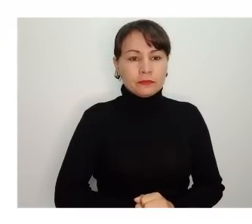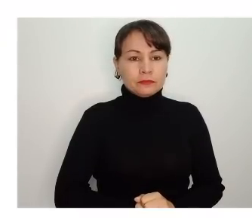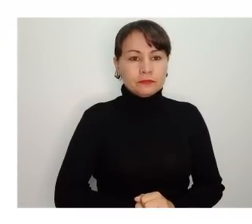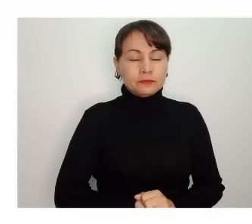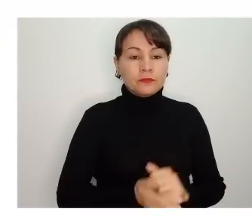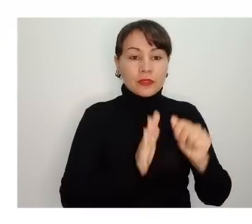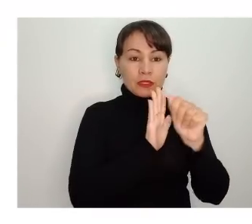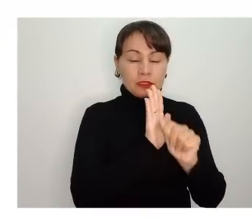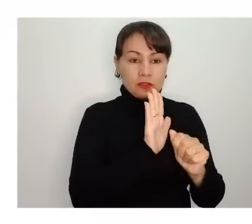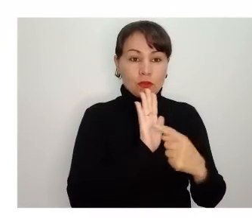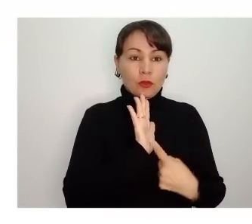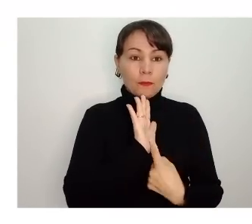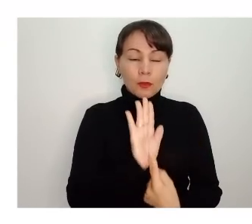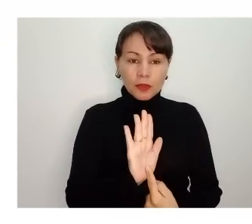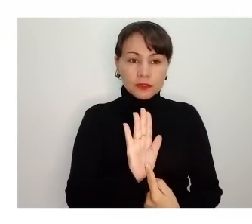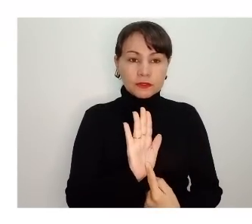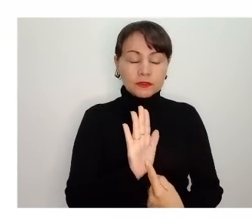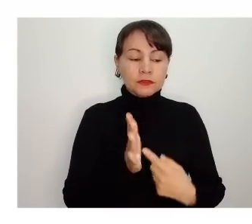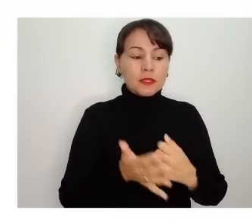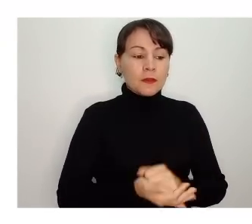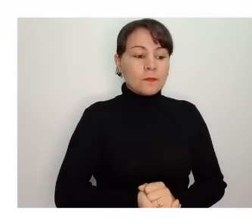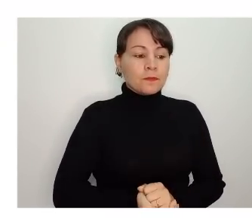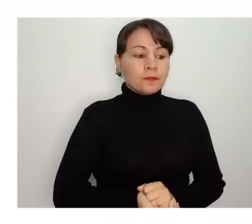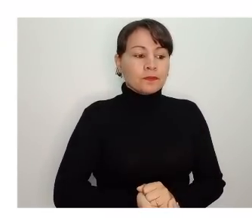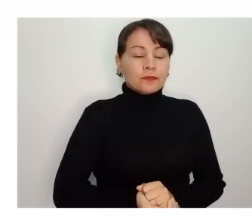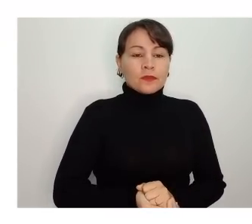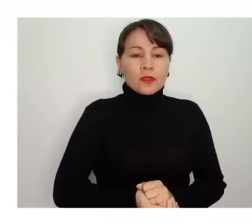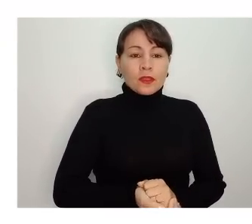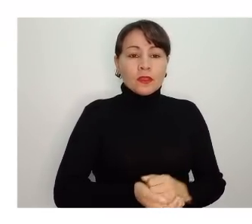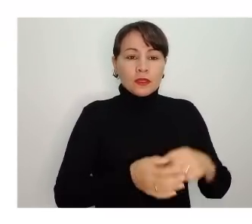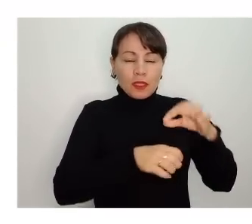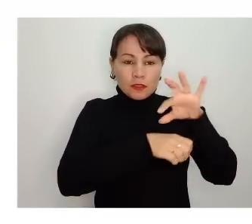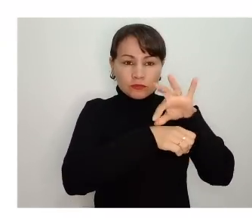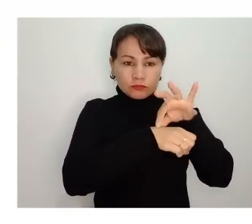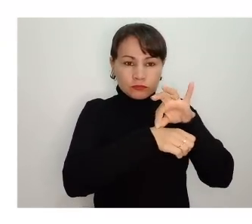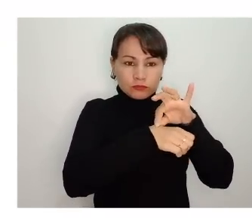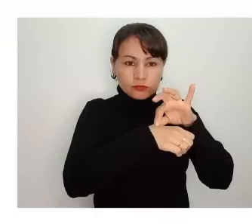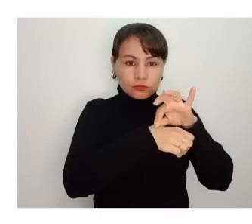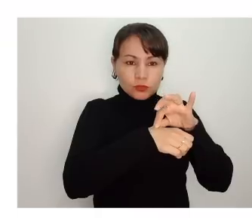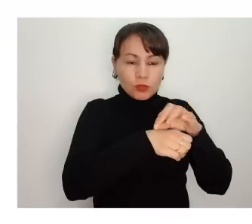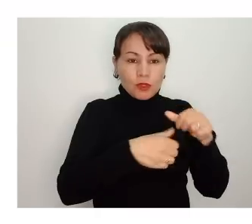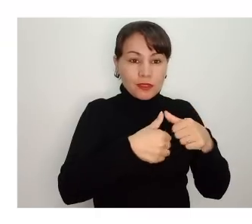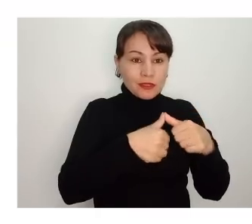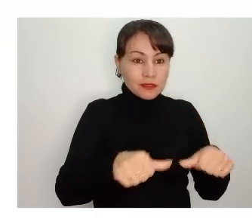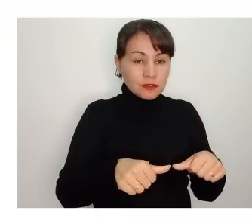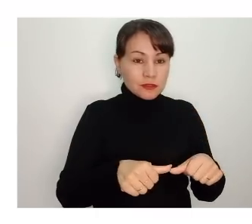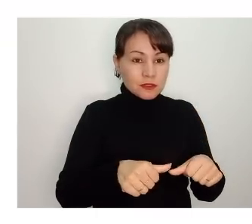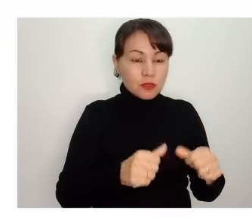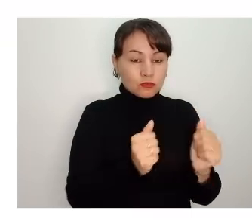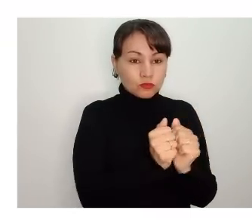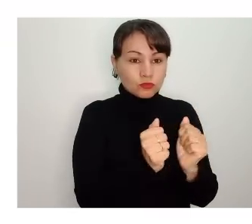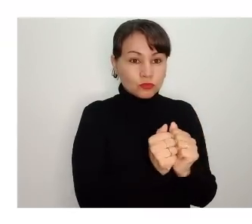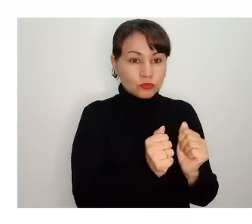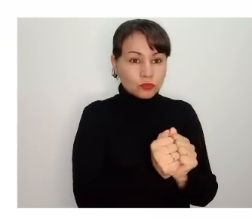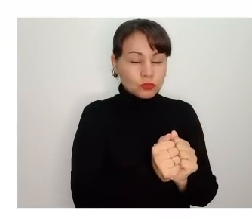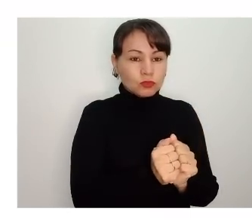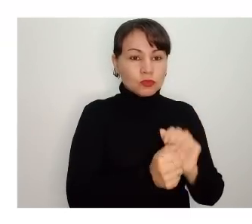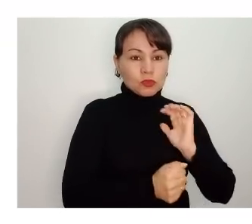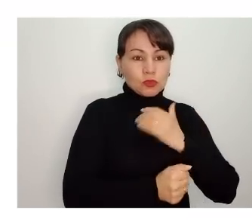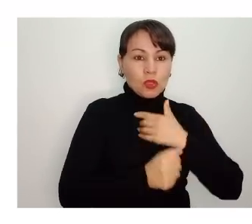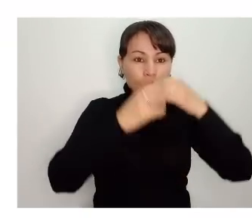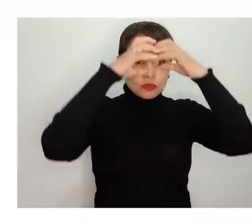Bom, esse artigo aqui, ele mostra que as células que estão presentes